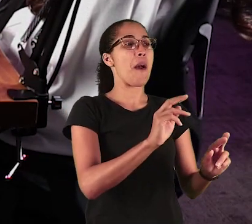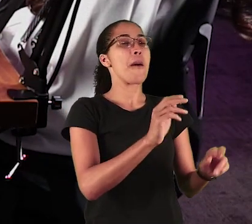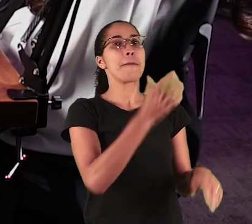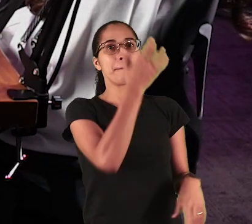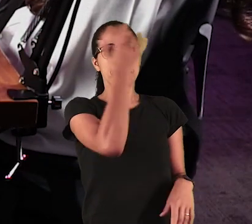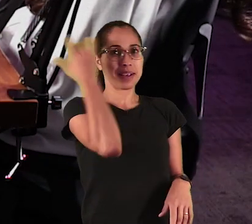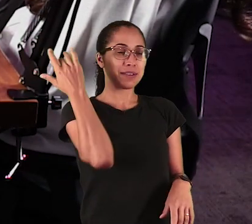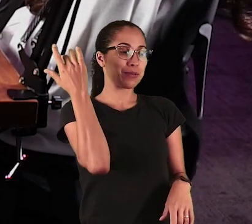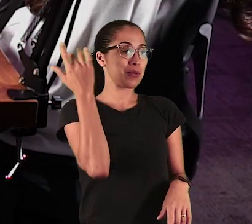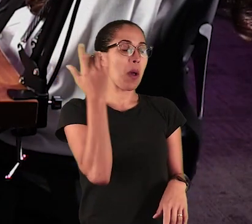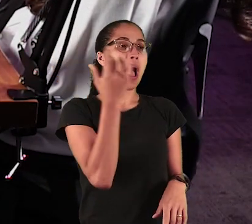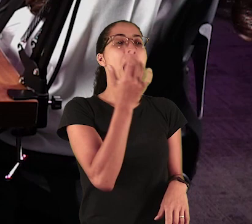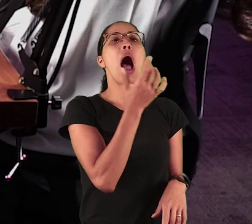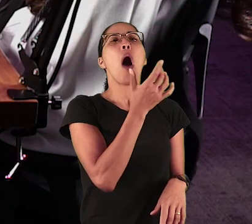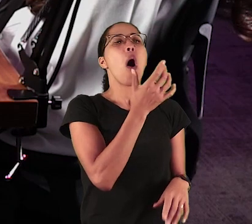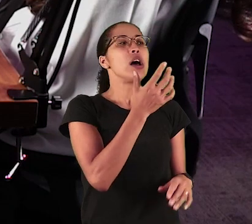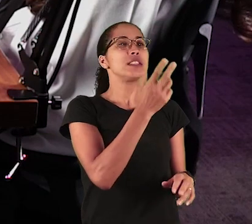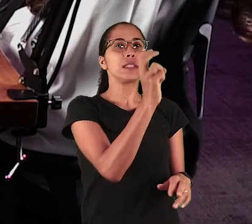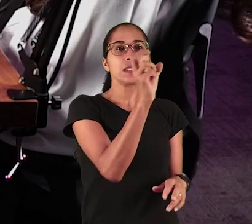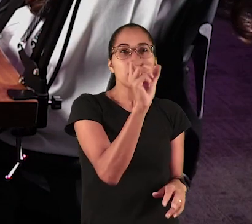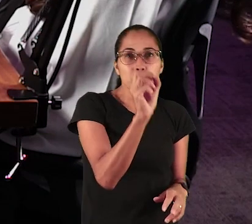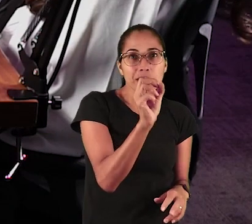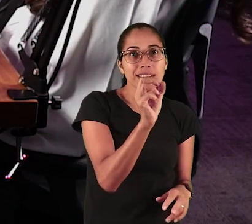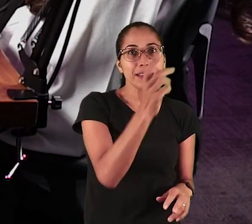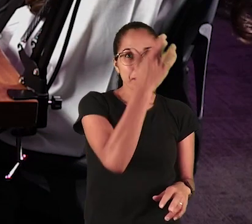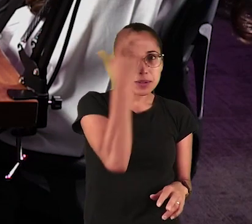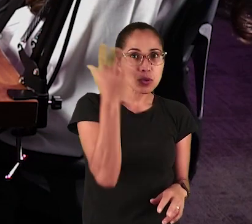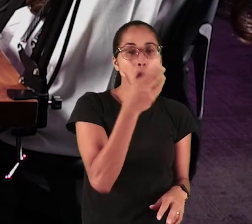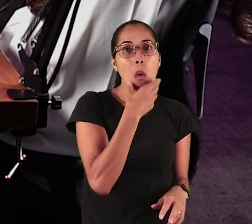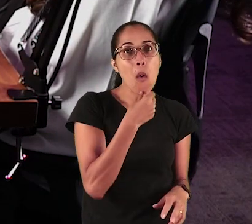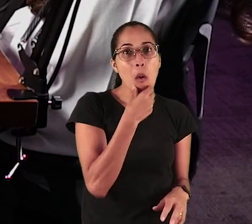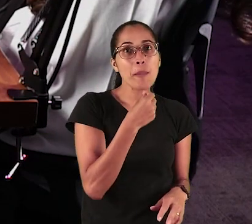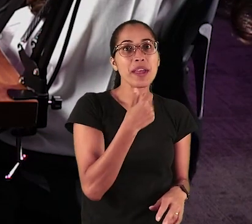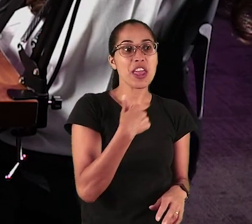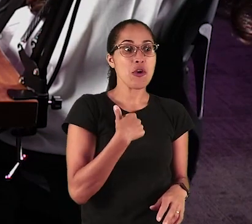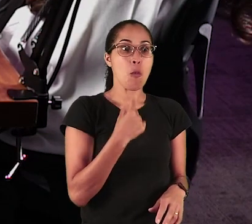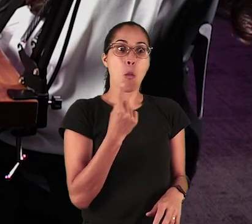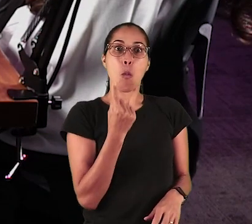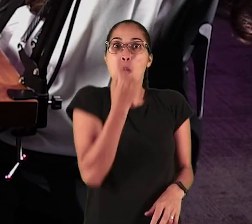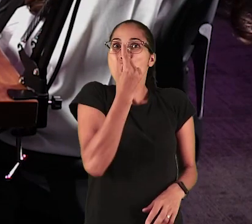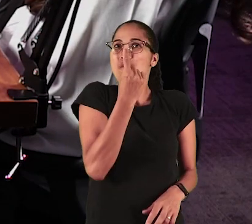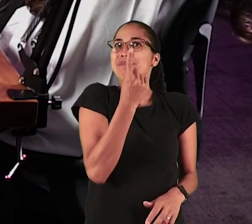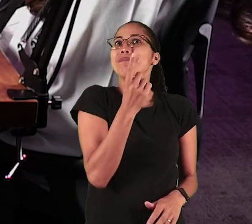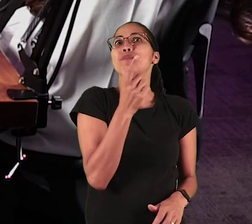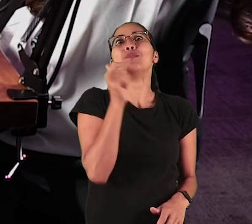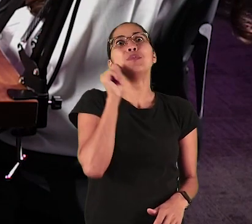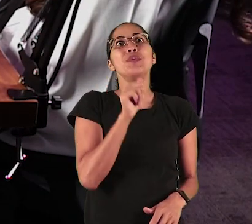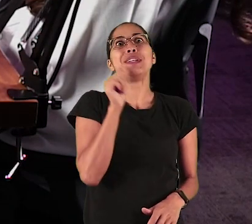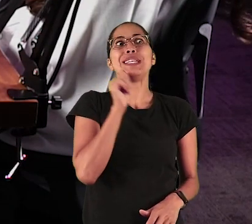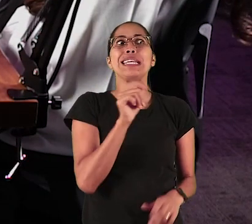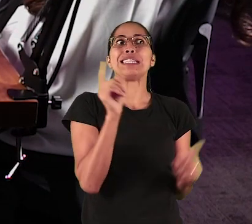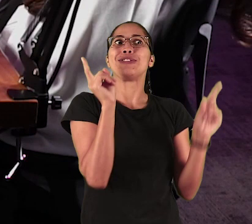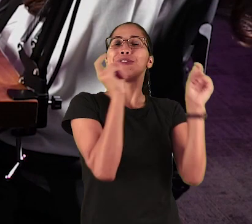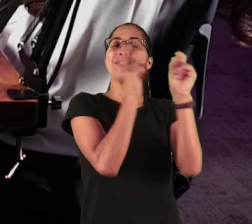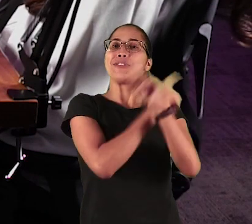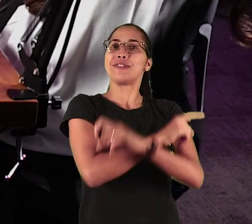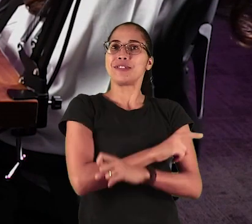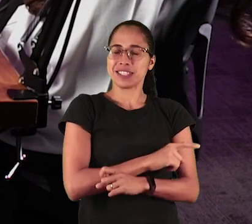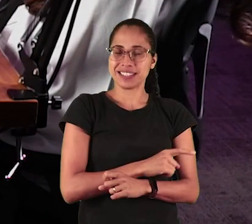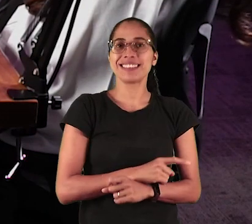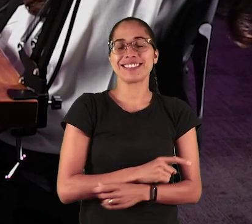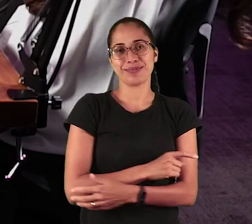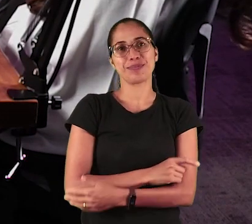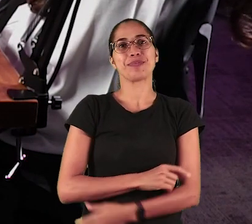tem 50 pessoas e eu ia ser a única mulher né Eu nunca sou Nunca achei que seria fácil mas talvez eu não tenha achado que seria tão difícil